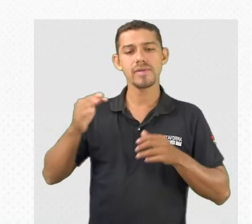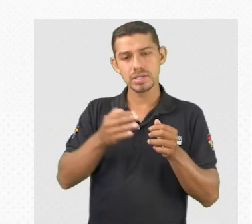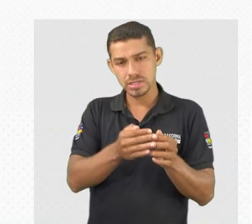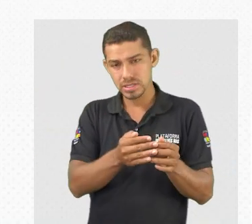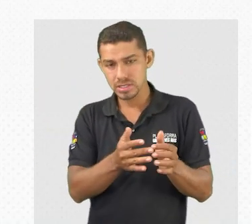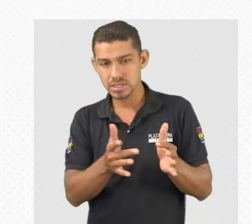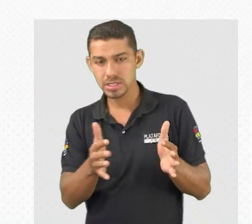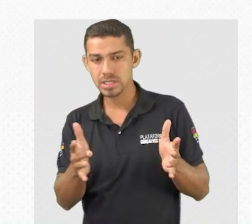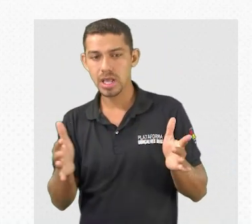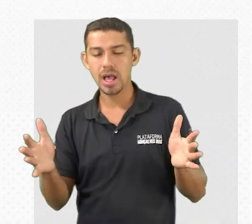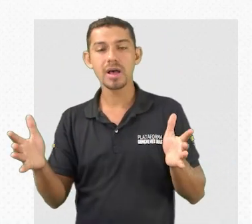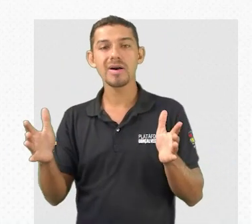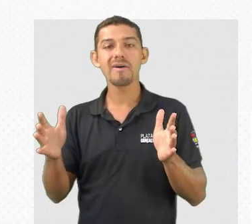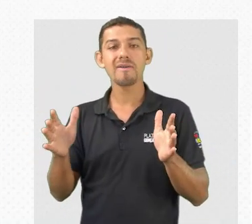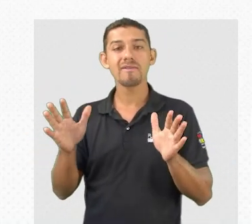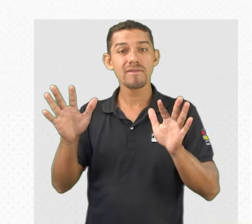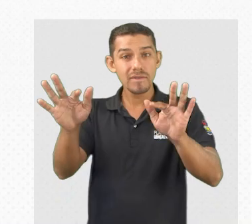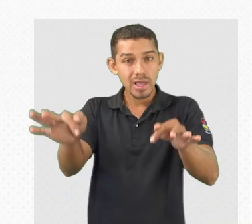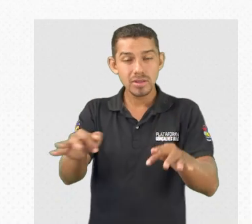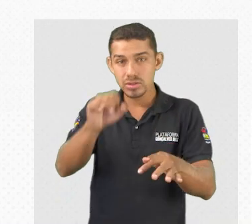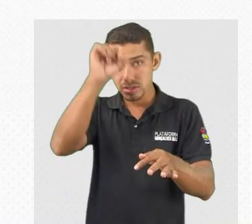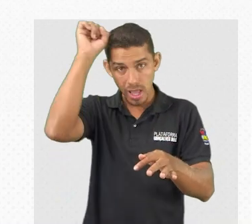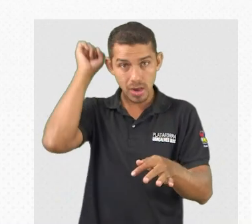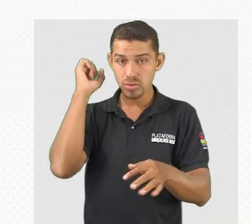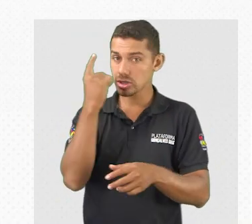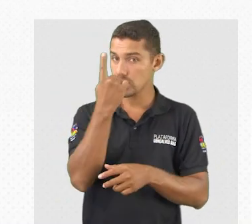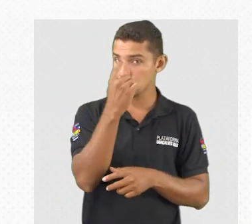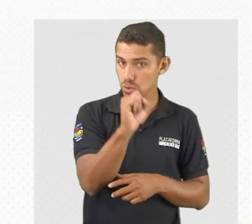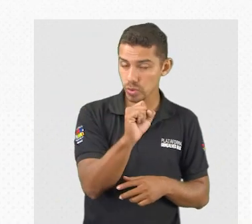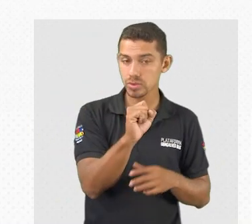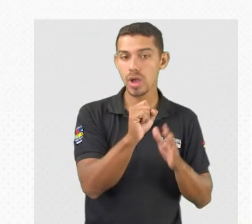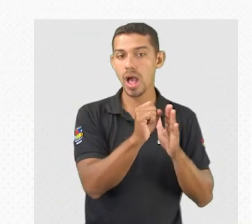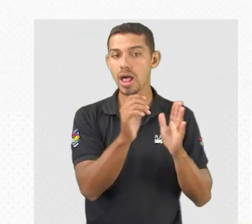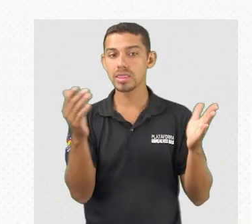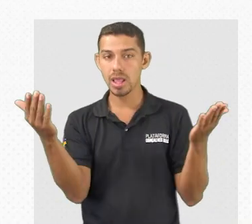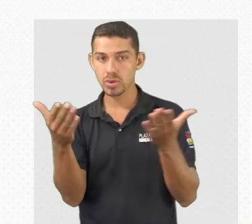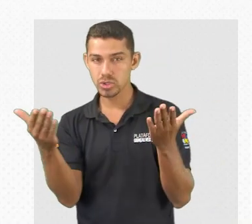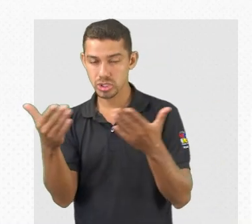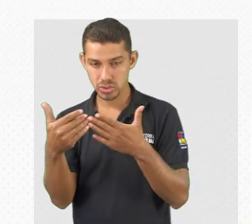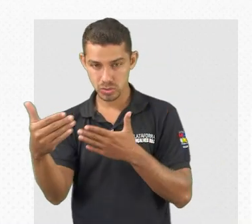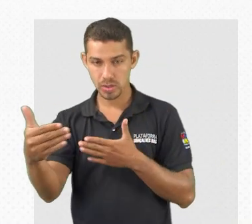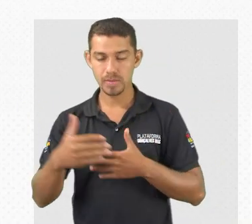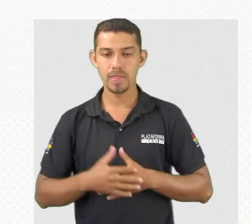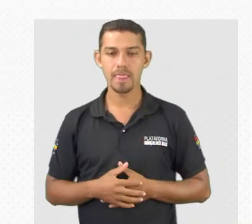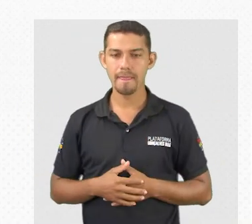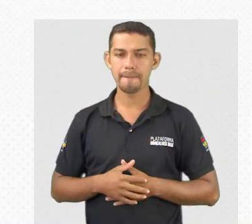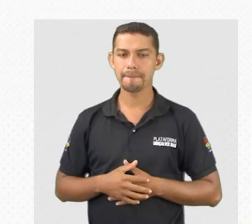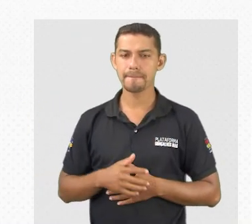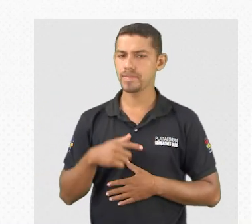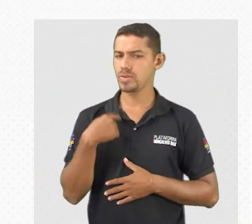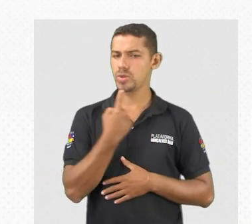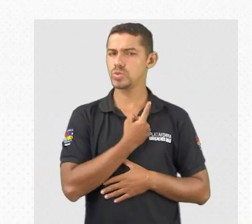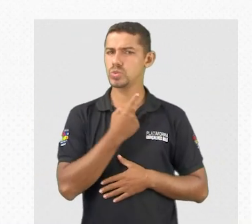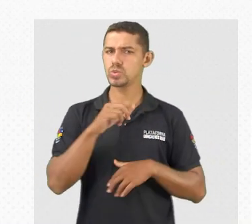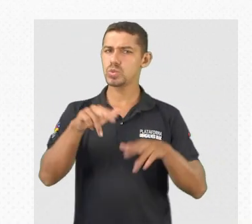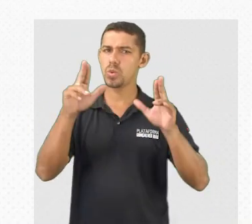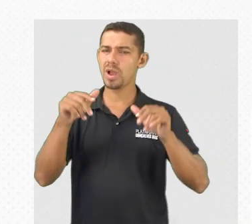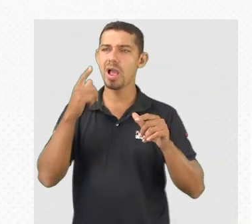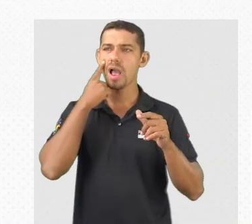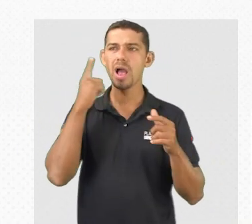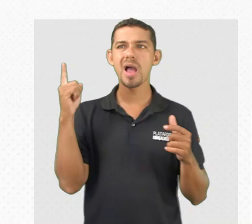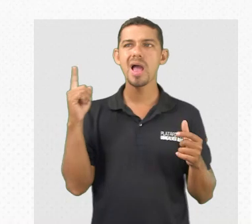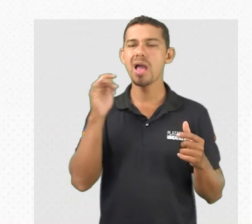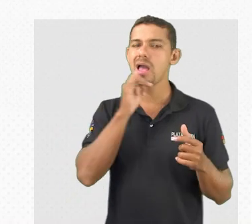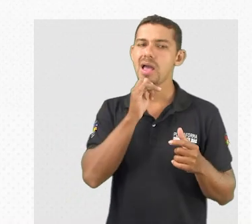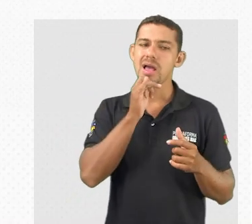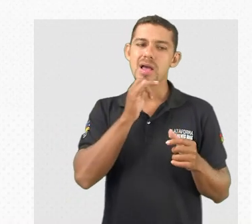estender do final do século XVIII até os dias atuais, tá, pessoal? Então, a gente nunca